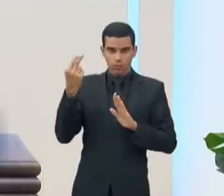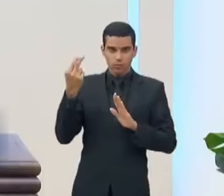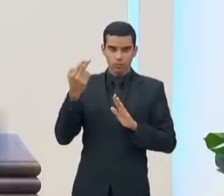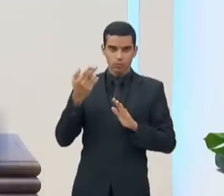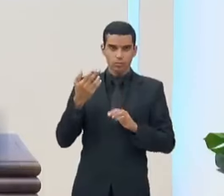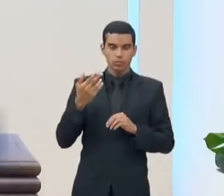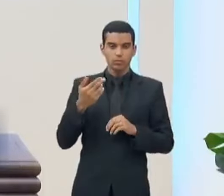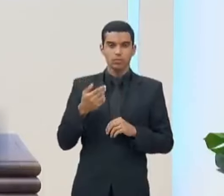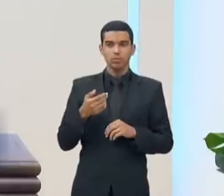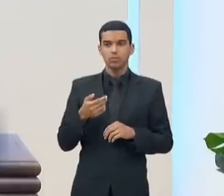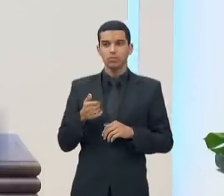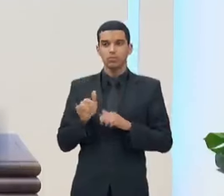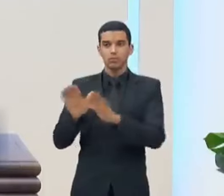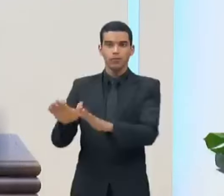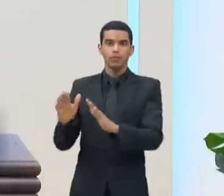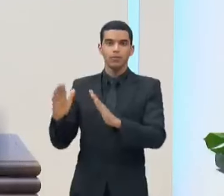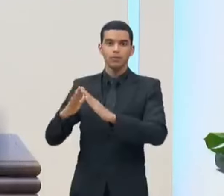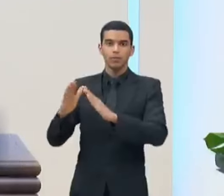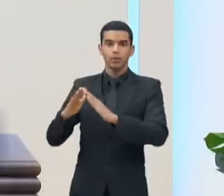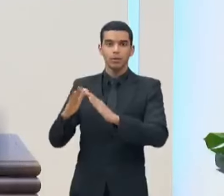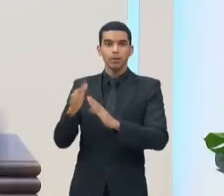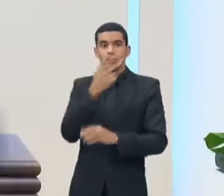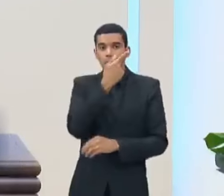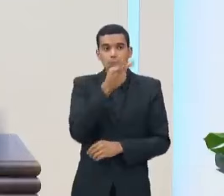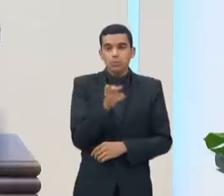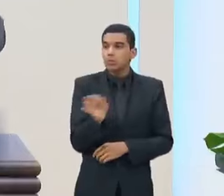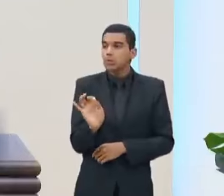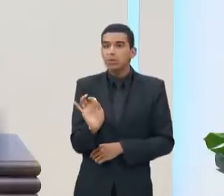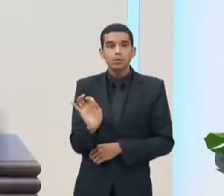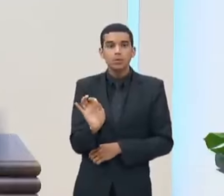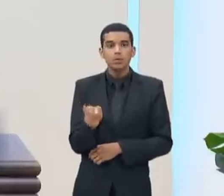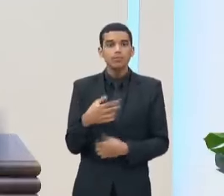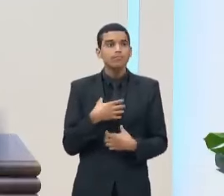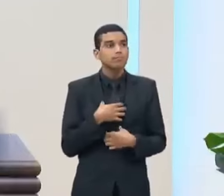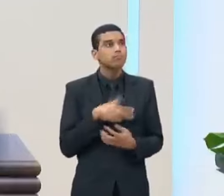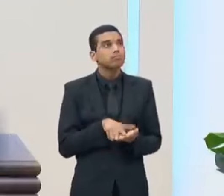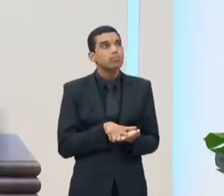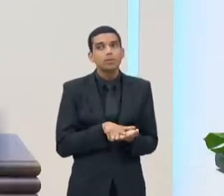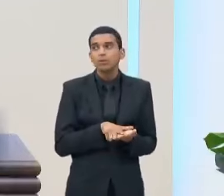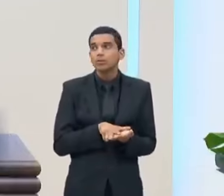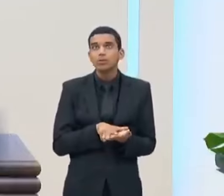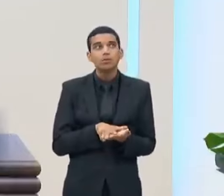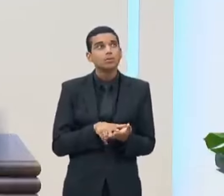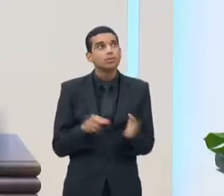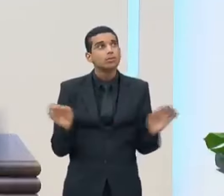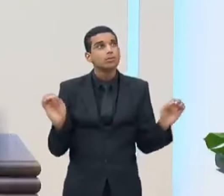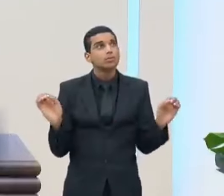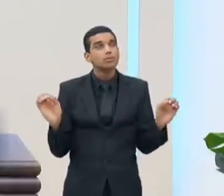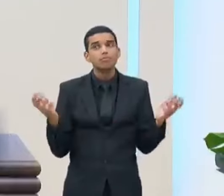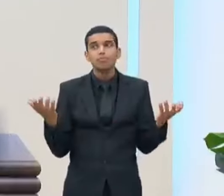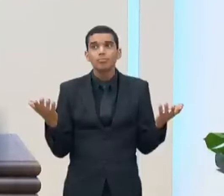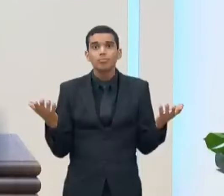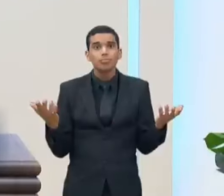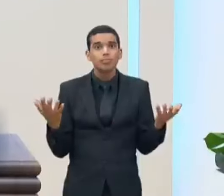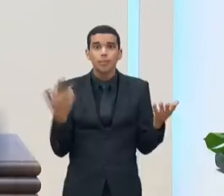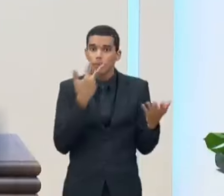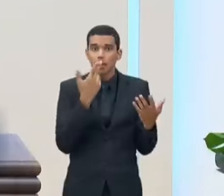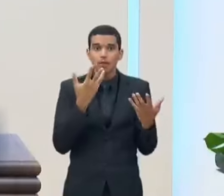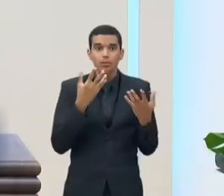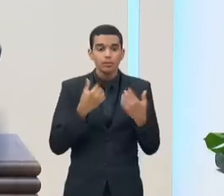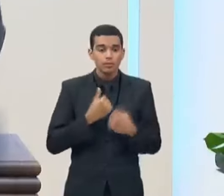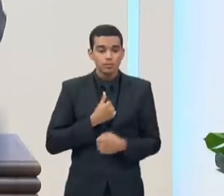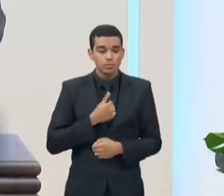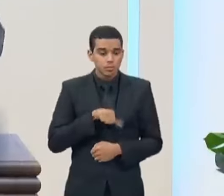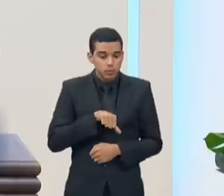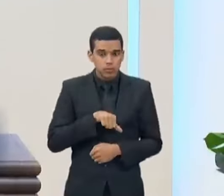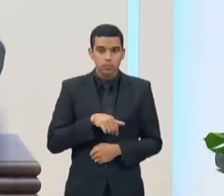está em casa e não tem visita, isso faz mal àquela pessoa, não é? A medicação, às vezes, não tem nem como reagir